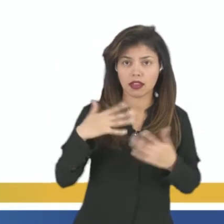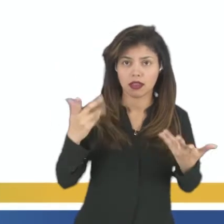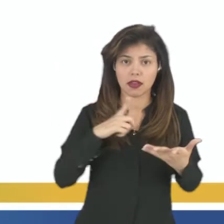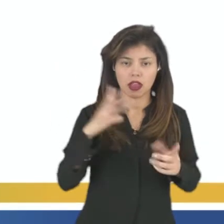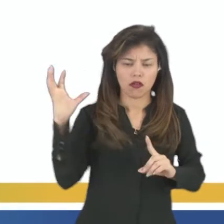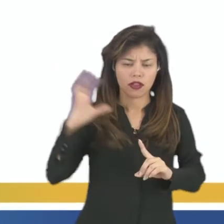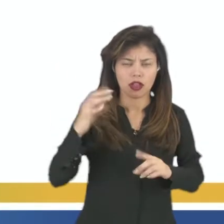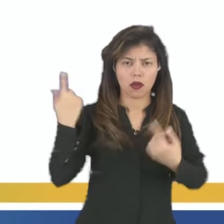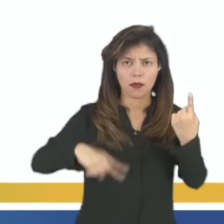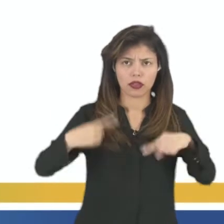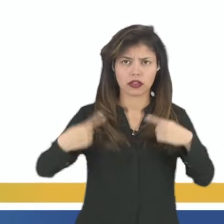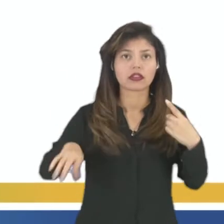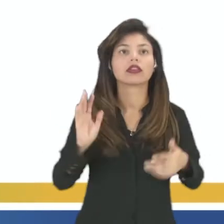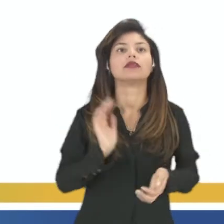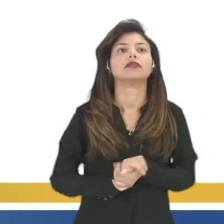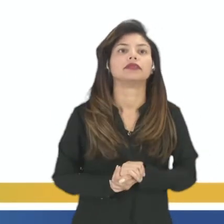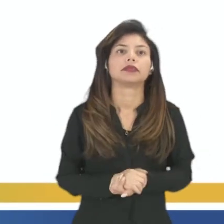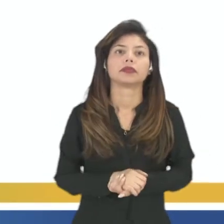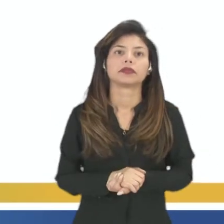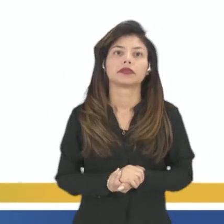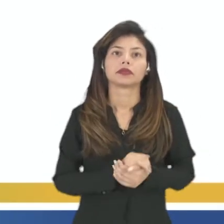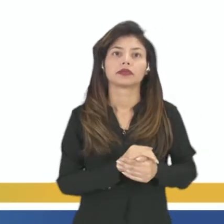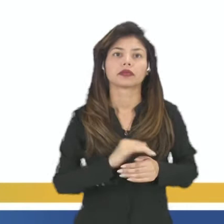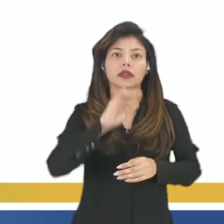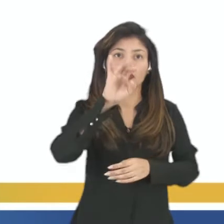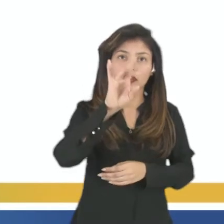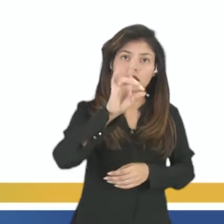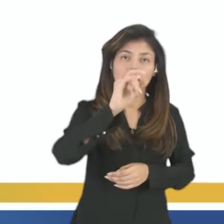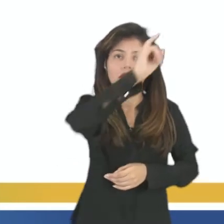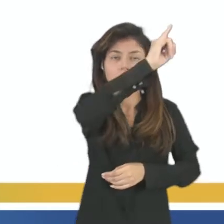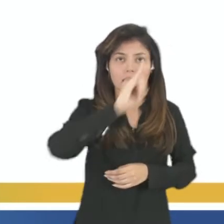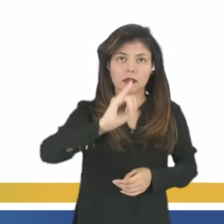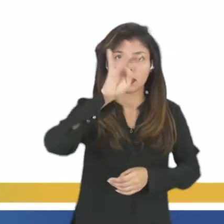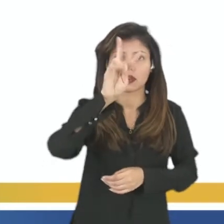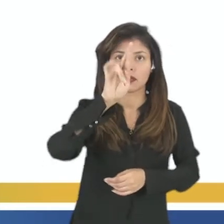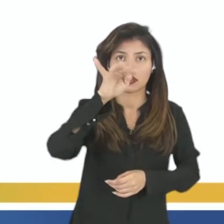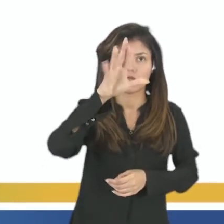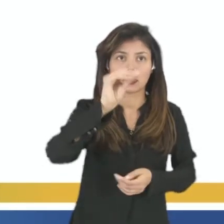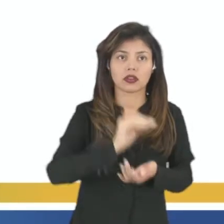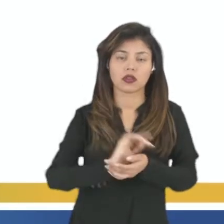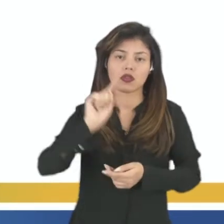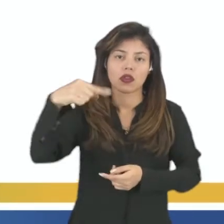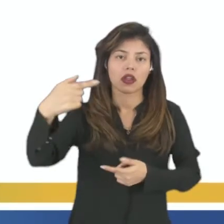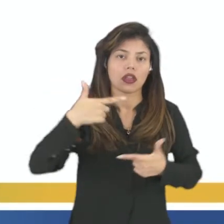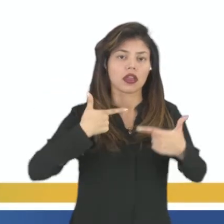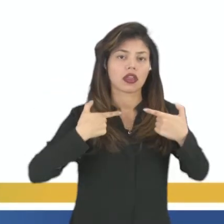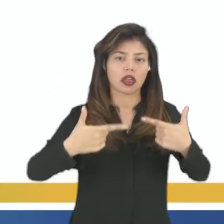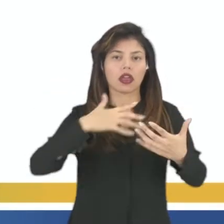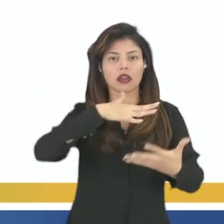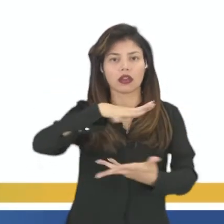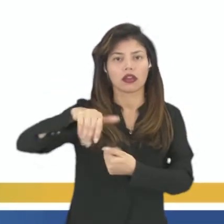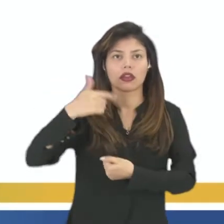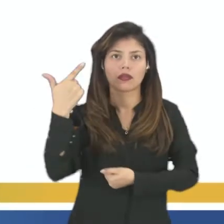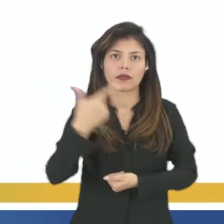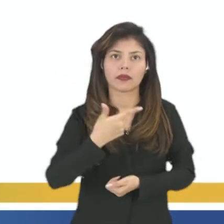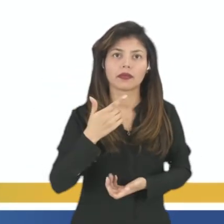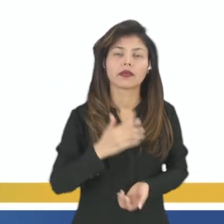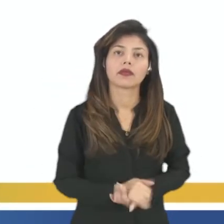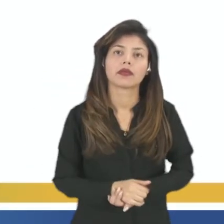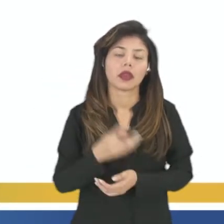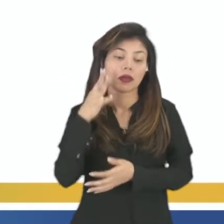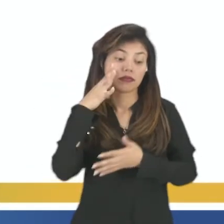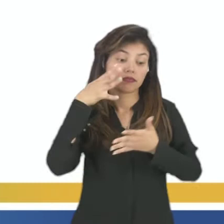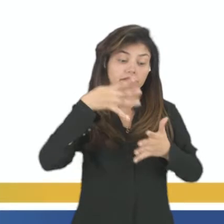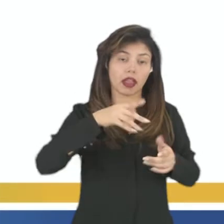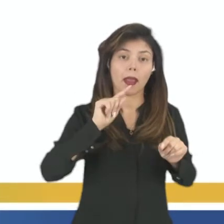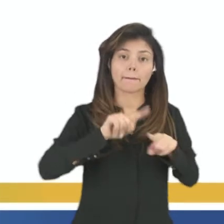uma grande influência política. Com o declínio do Império Britânico durante a Segunda Guerra Mundial, a cidade de Londres já não é mais o centro do